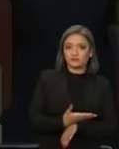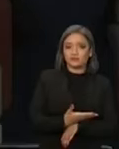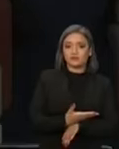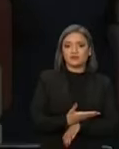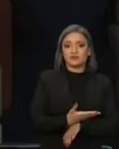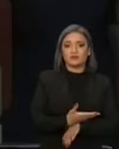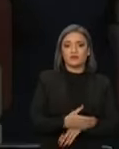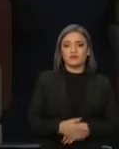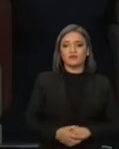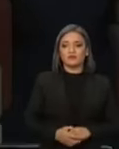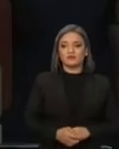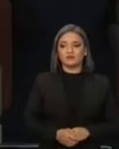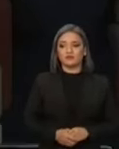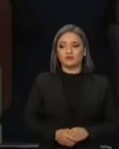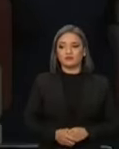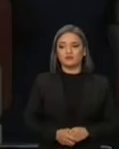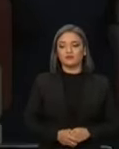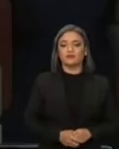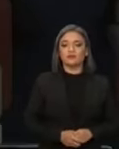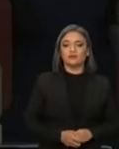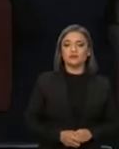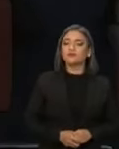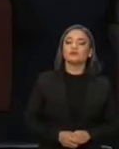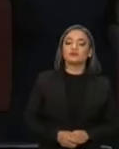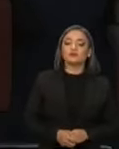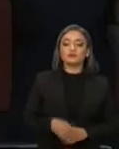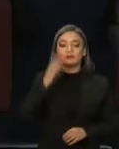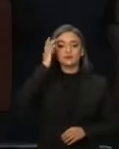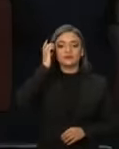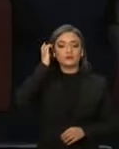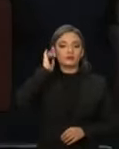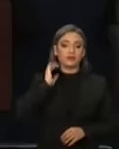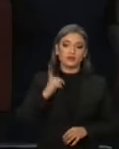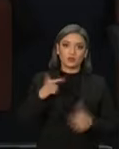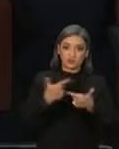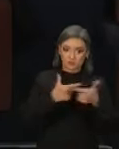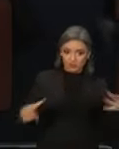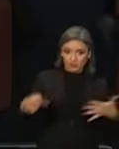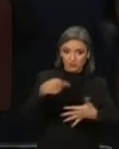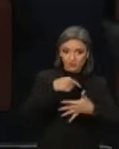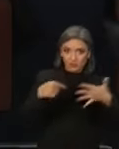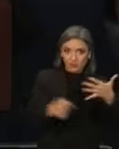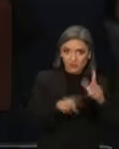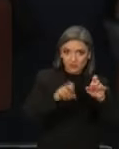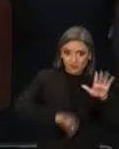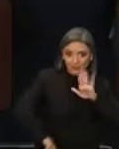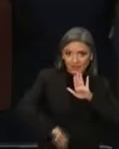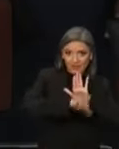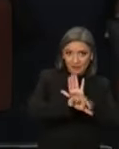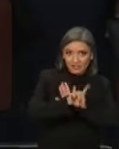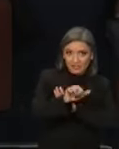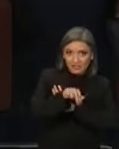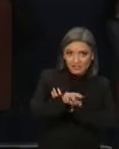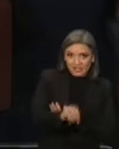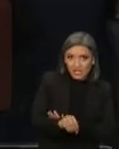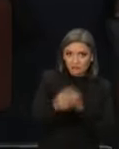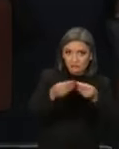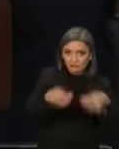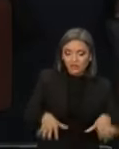inocente. Como se sabe, a ausência do elemento subjetivo pertinente ao crime de dano afasta a